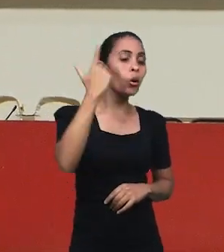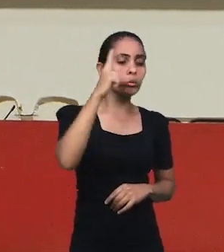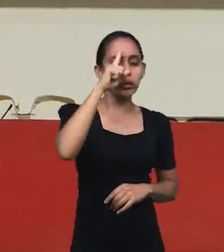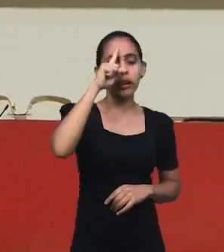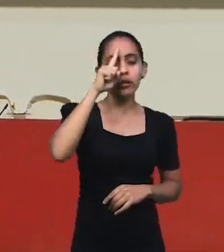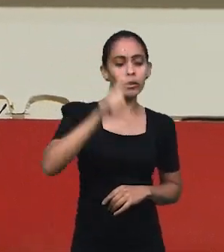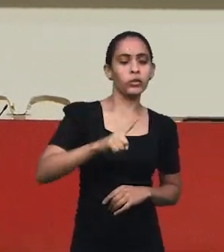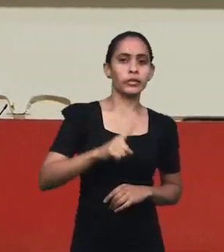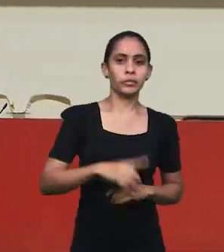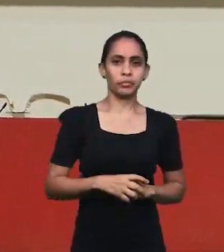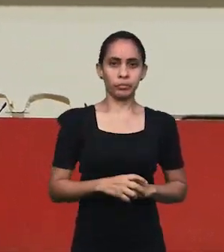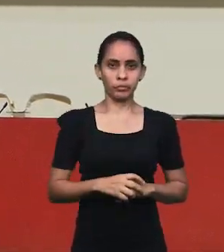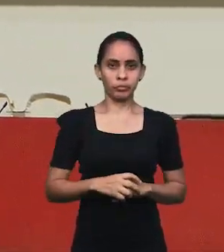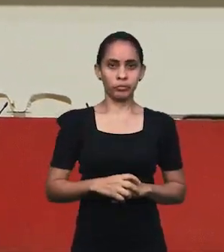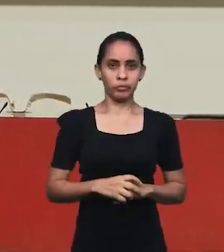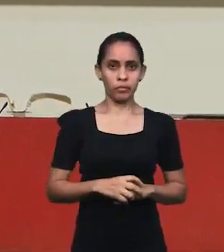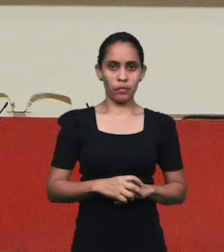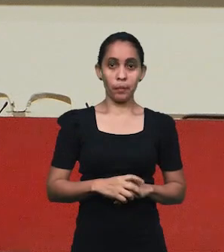Ele dá ao